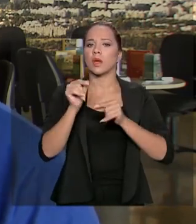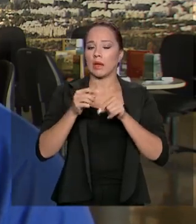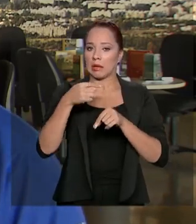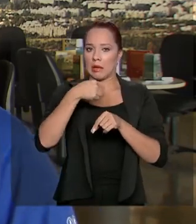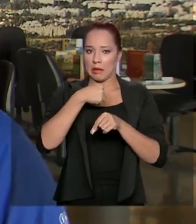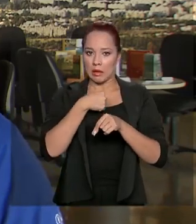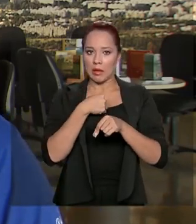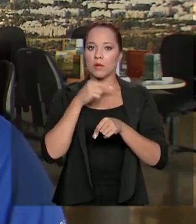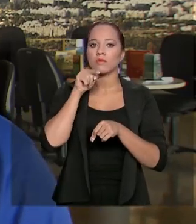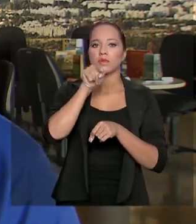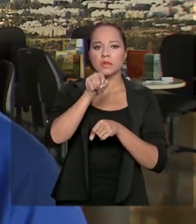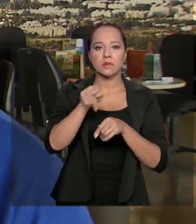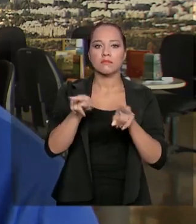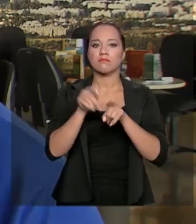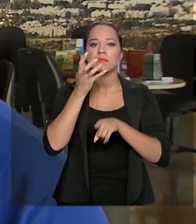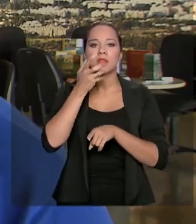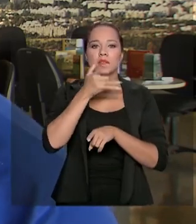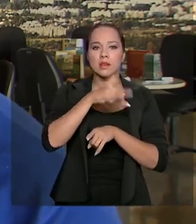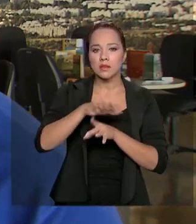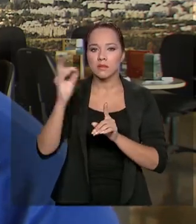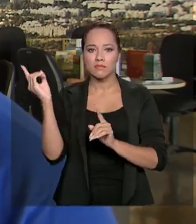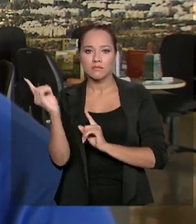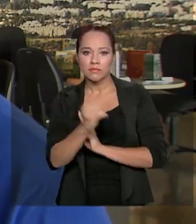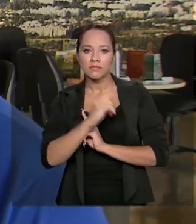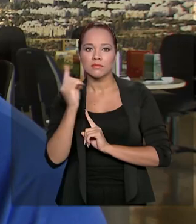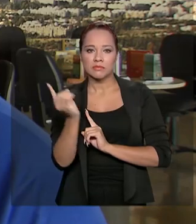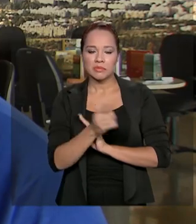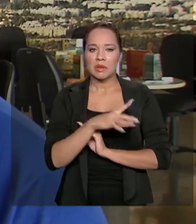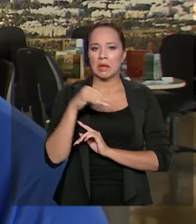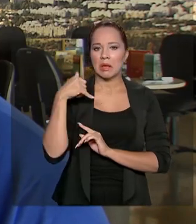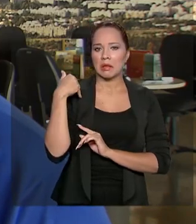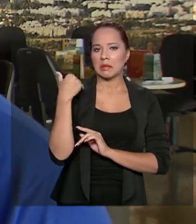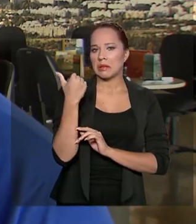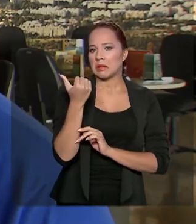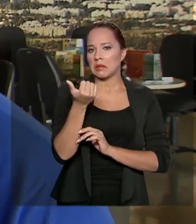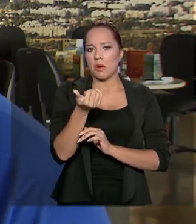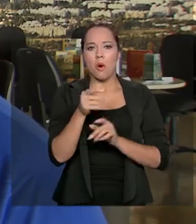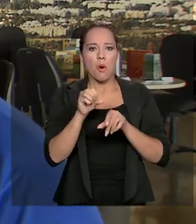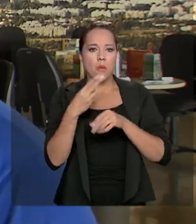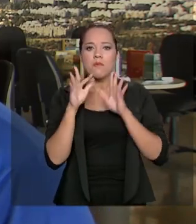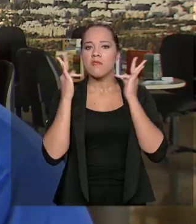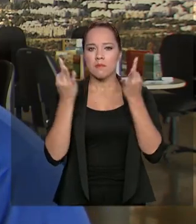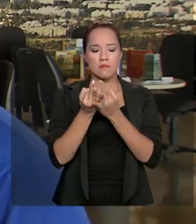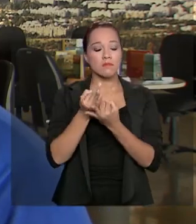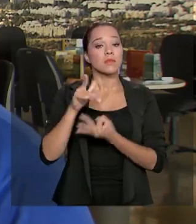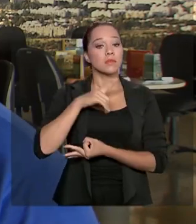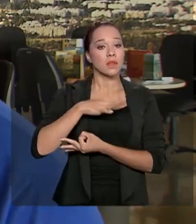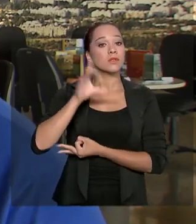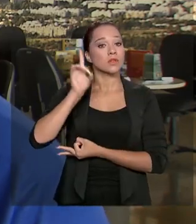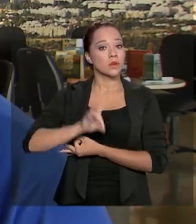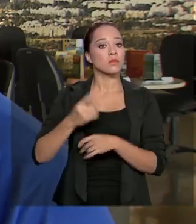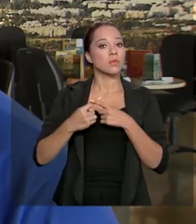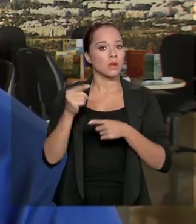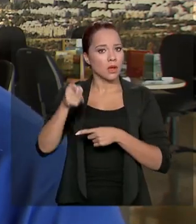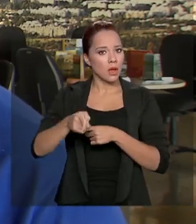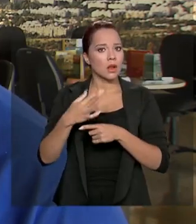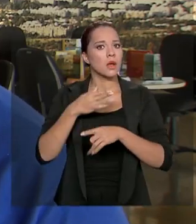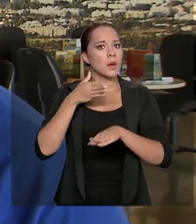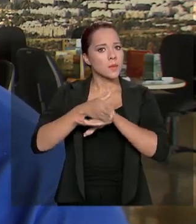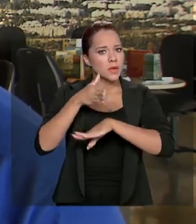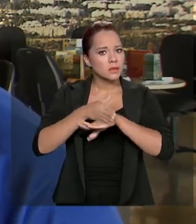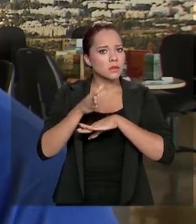você, como a criança que está aqui passando de 6, 7 ou a família, ela tem direito porque ela faz parte